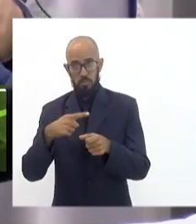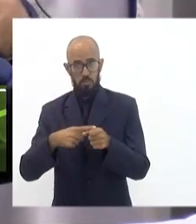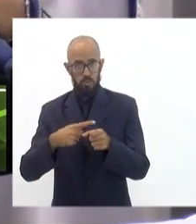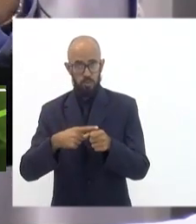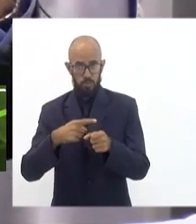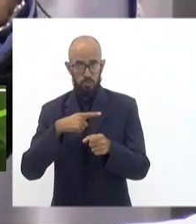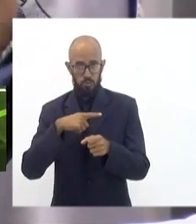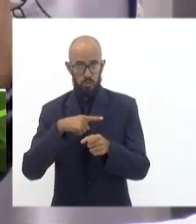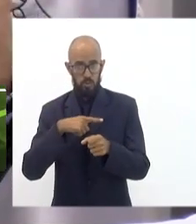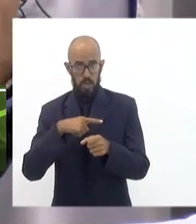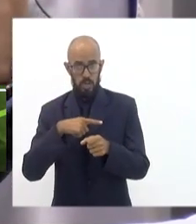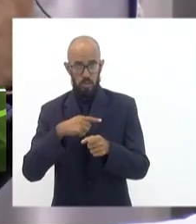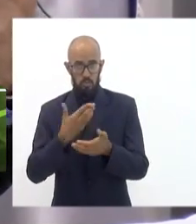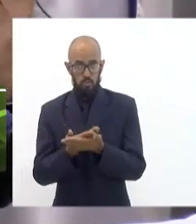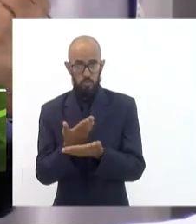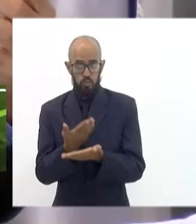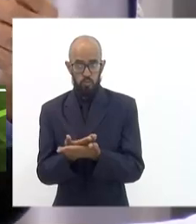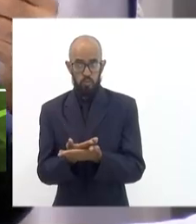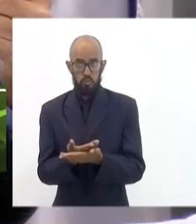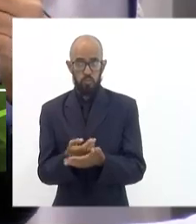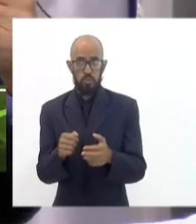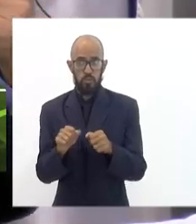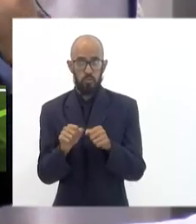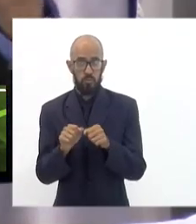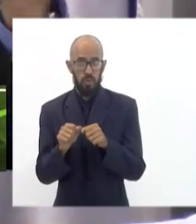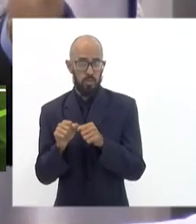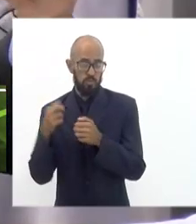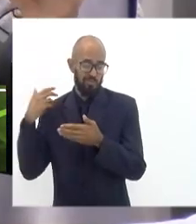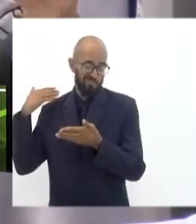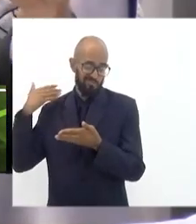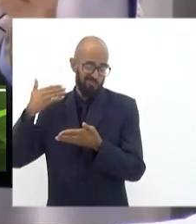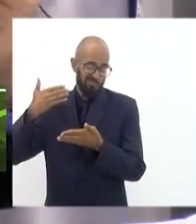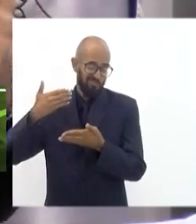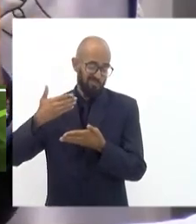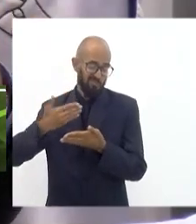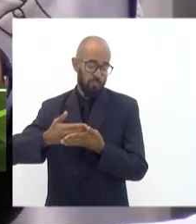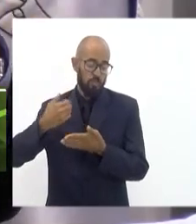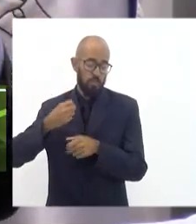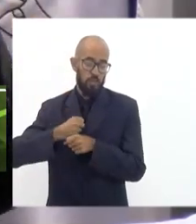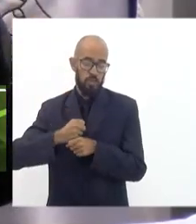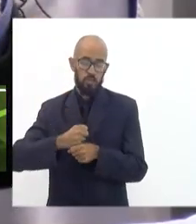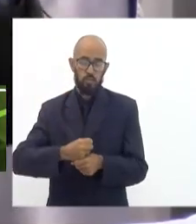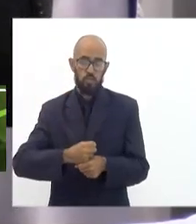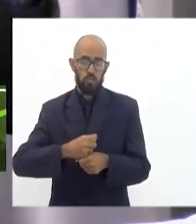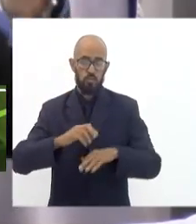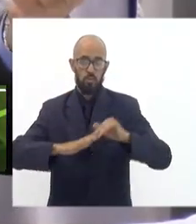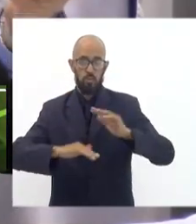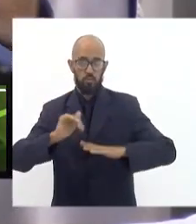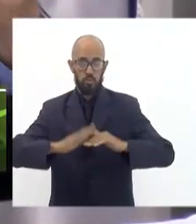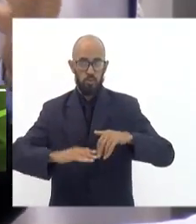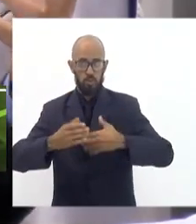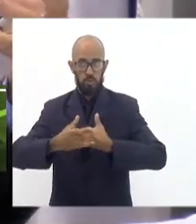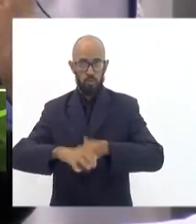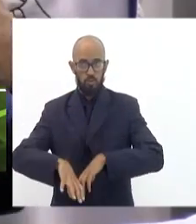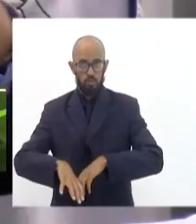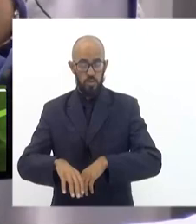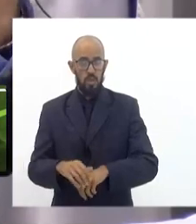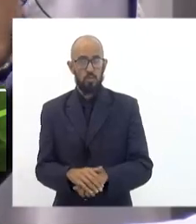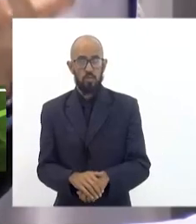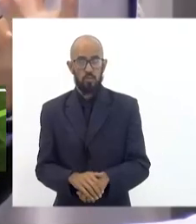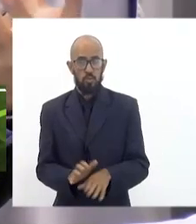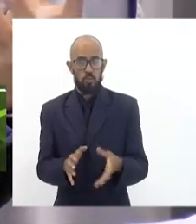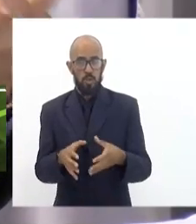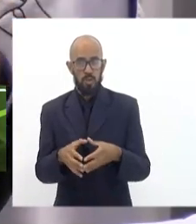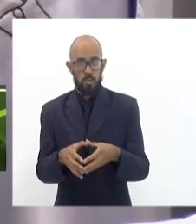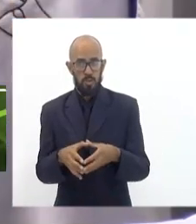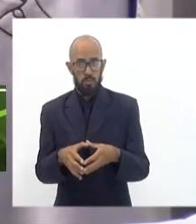geotécnica que se console dor.ao longo de muitos anos com os profissionais concursados uma